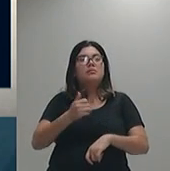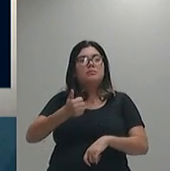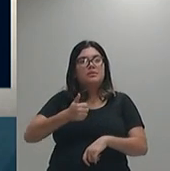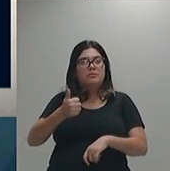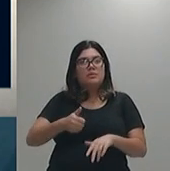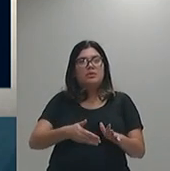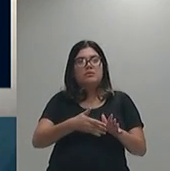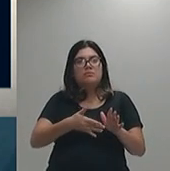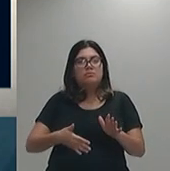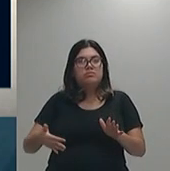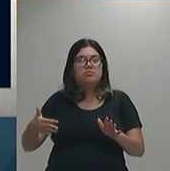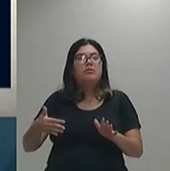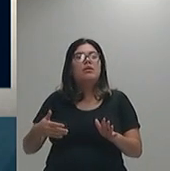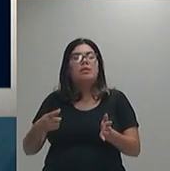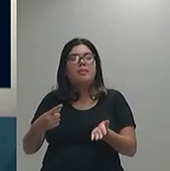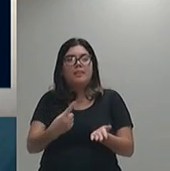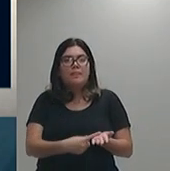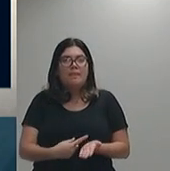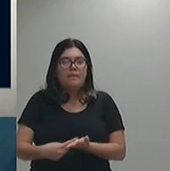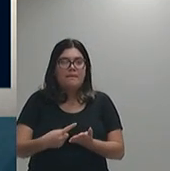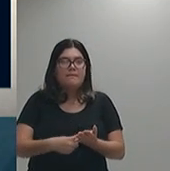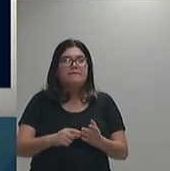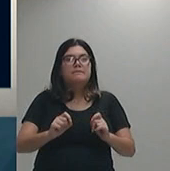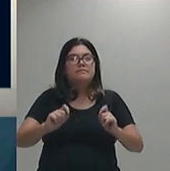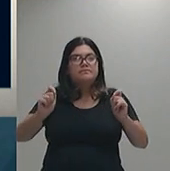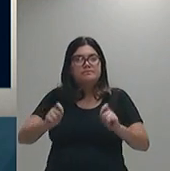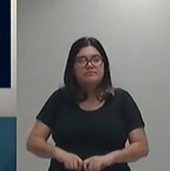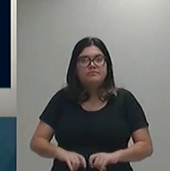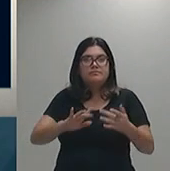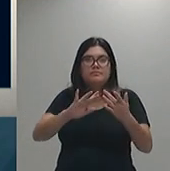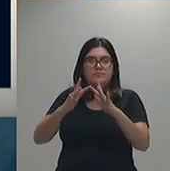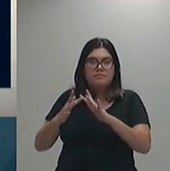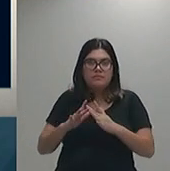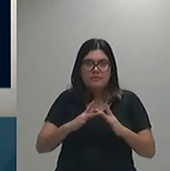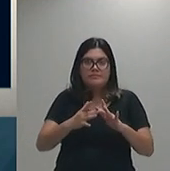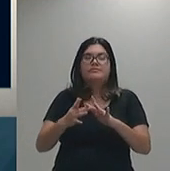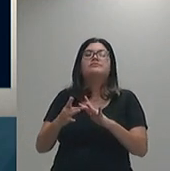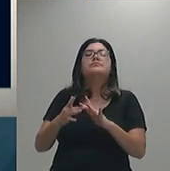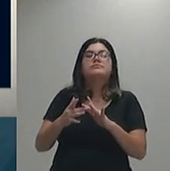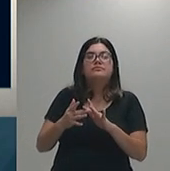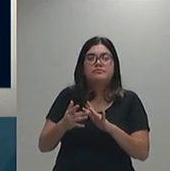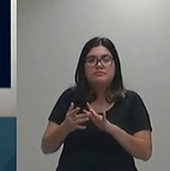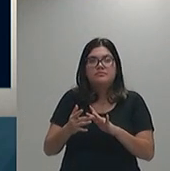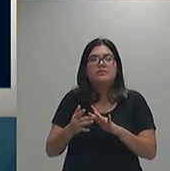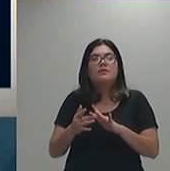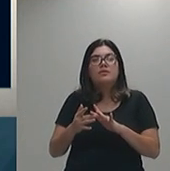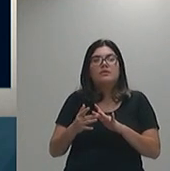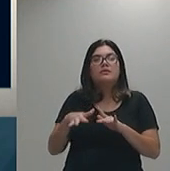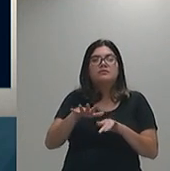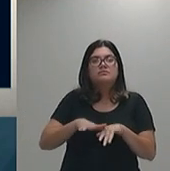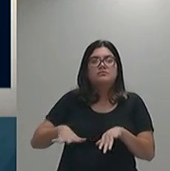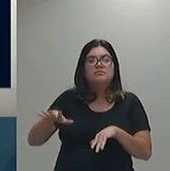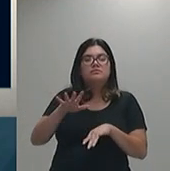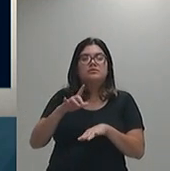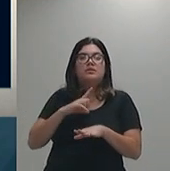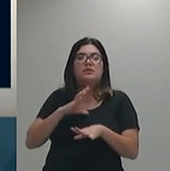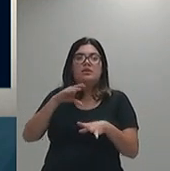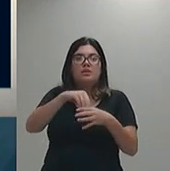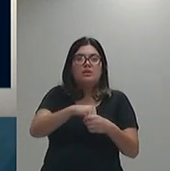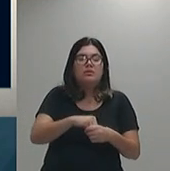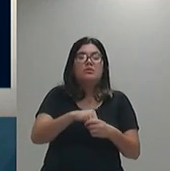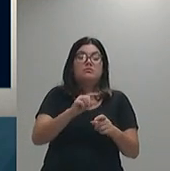vislumbra a possibilidade de conexão entre a arbitragem como um painel arbitral fosse para dentro do outro como seria